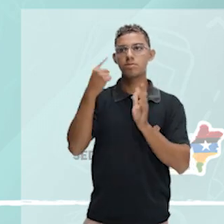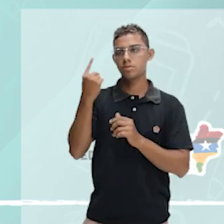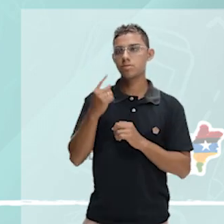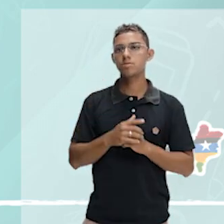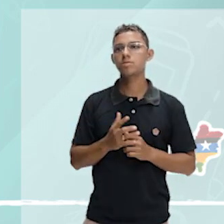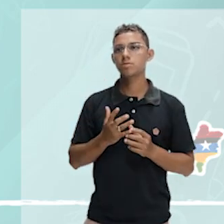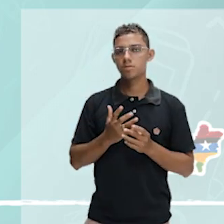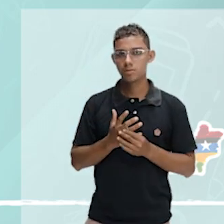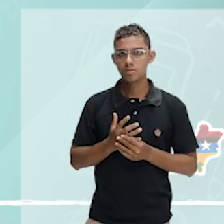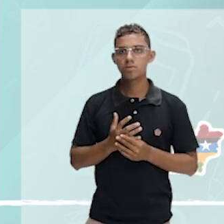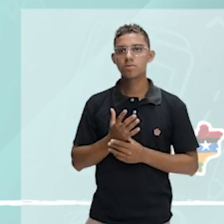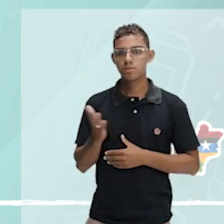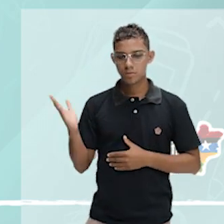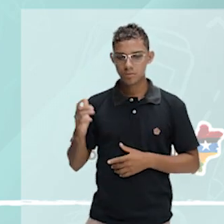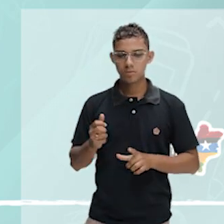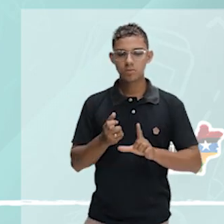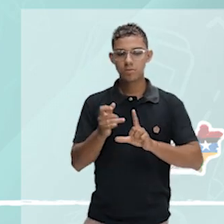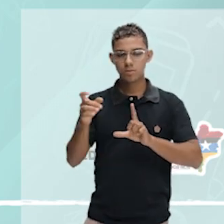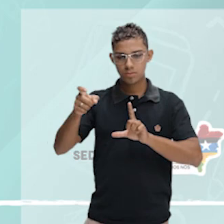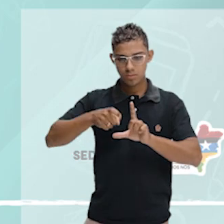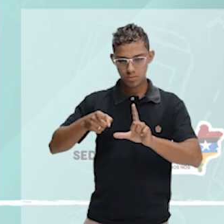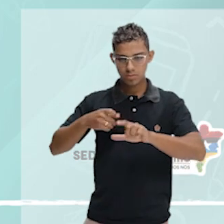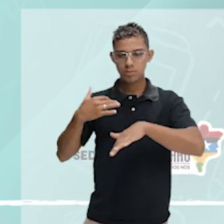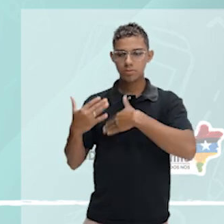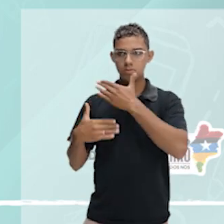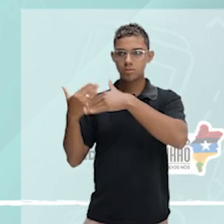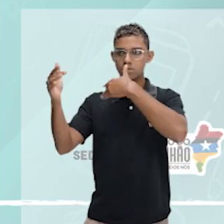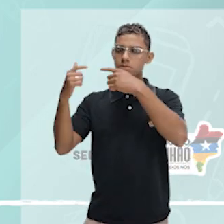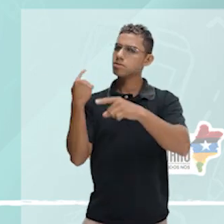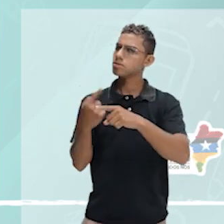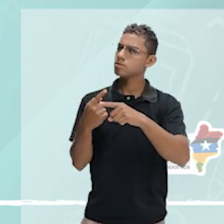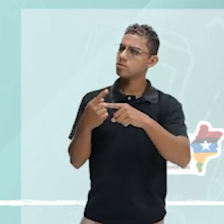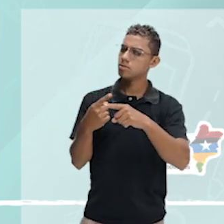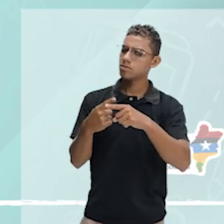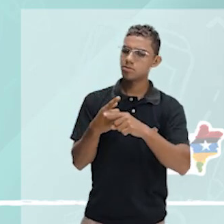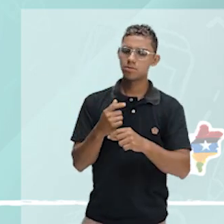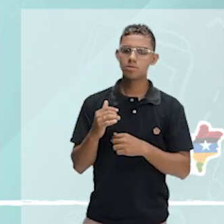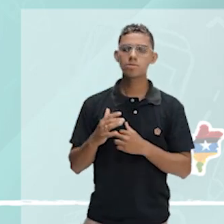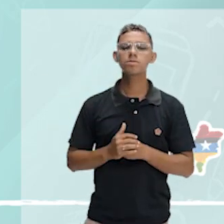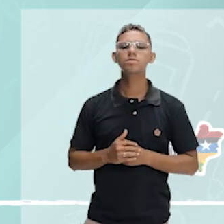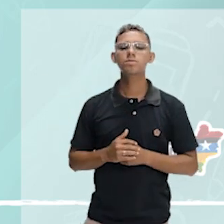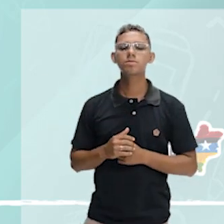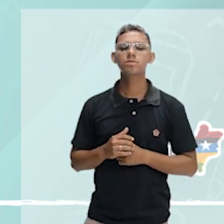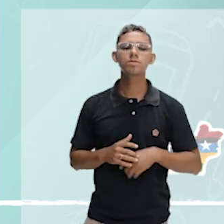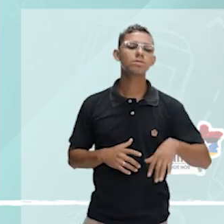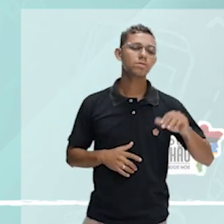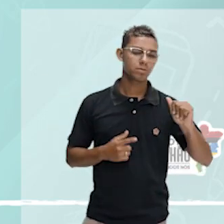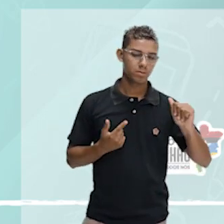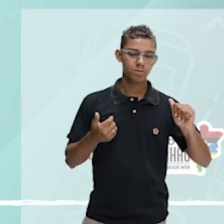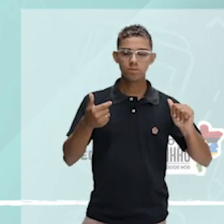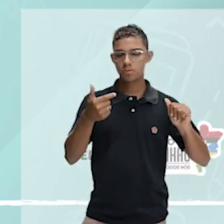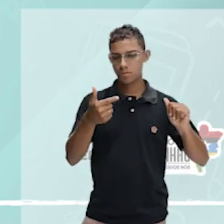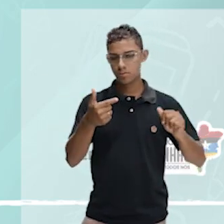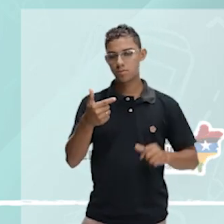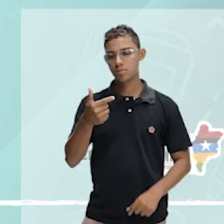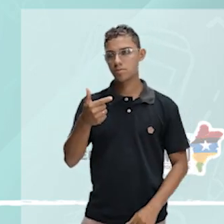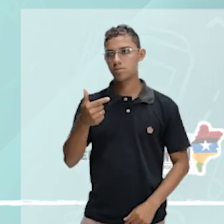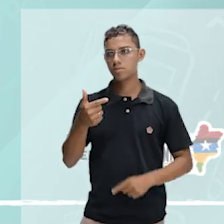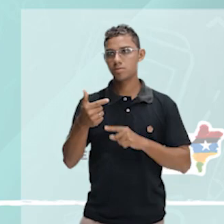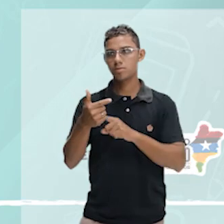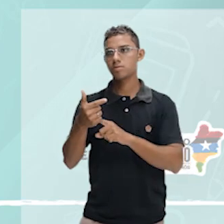belezinha função crescente crescente Porque mesmo quem é o nosso a o a é o dois